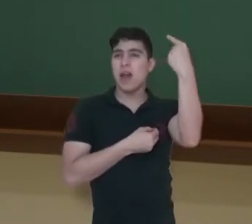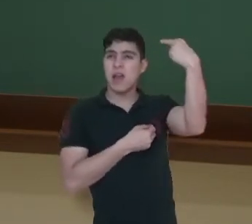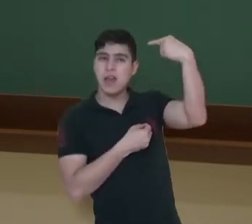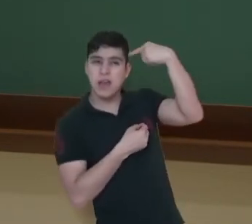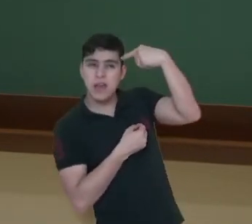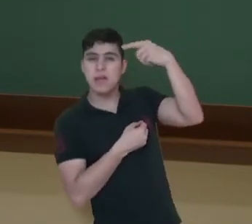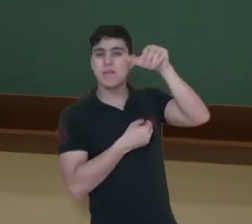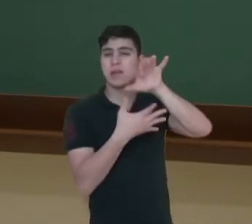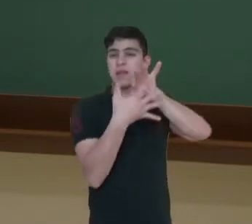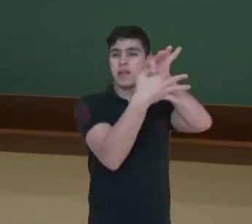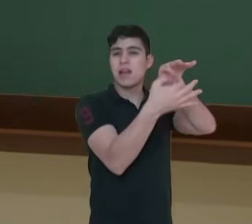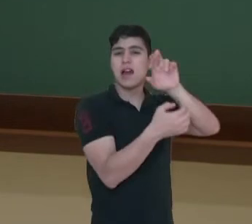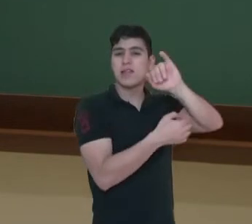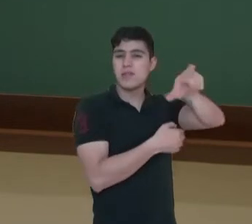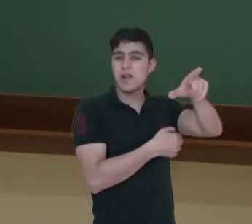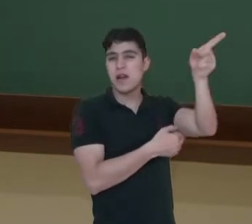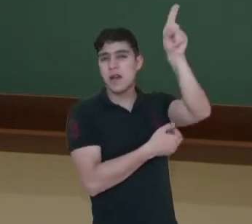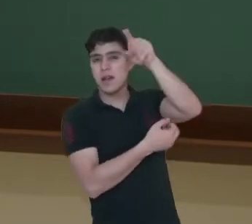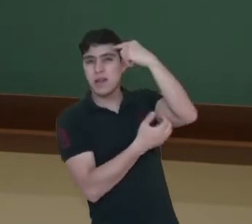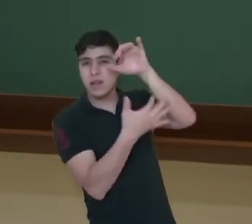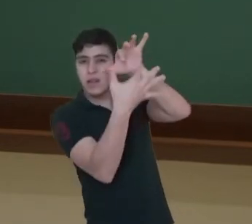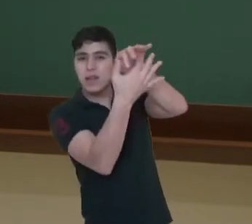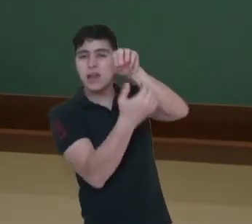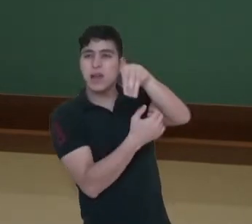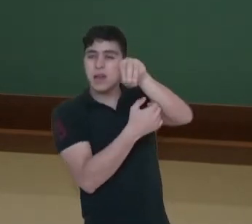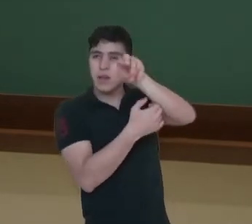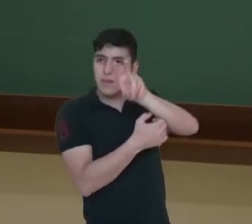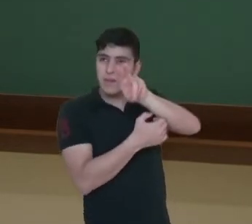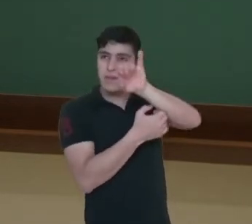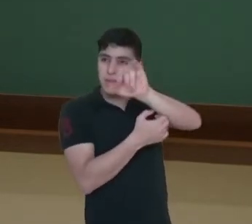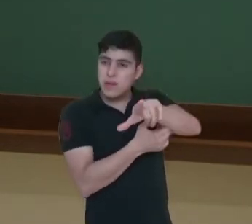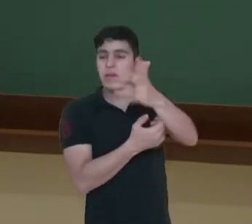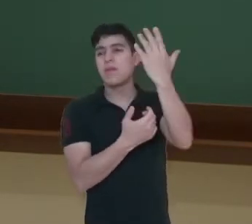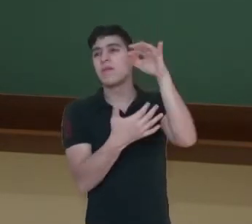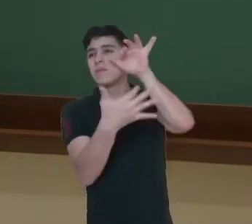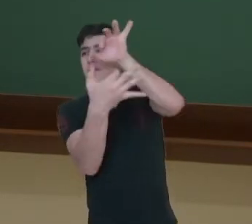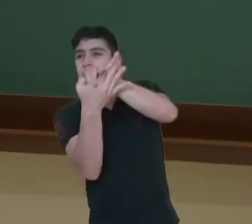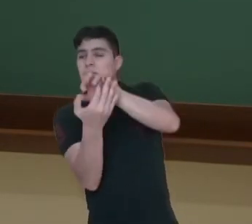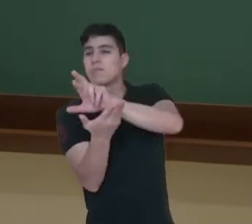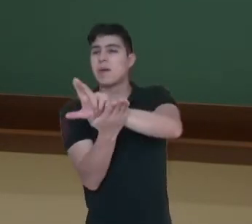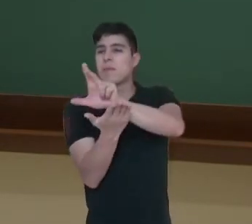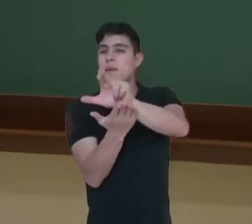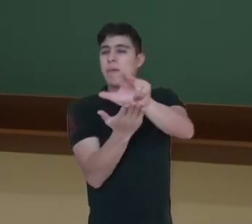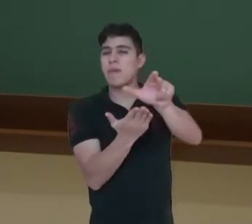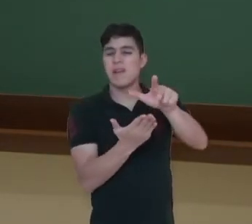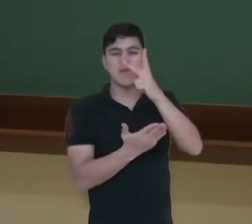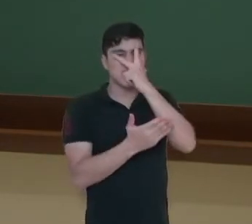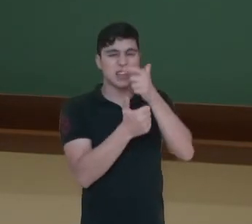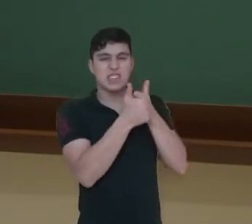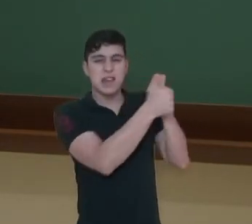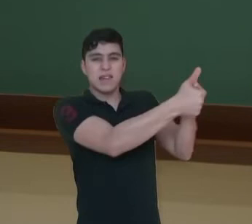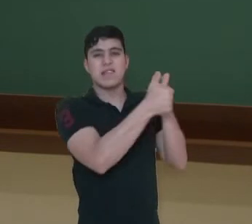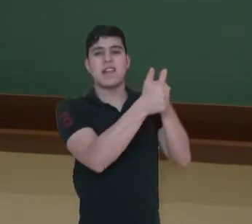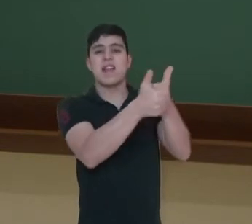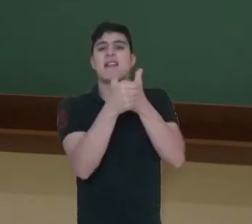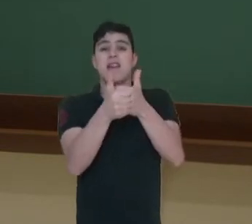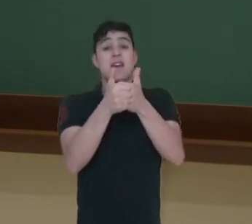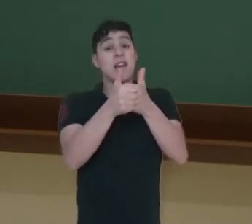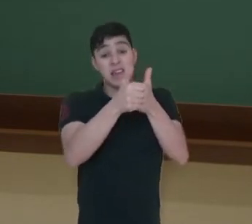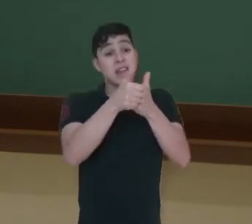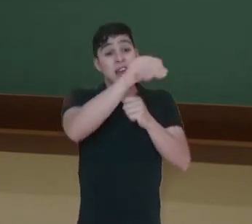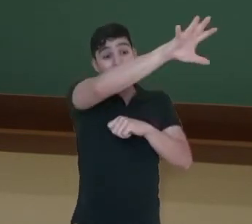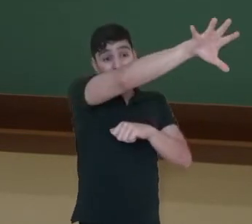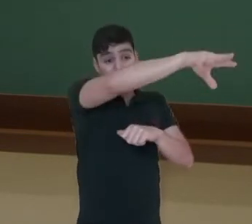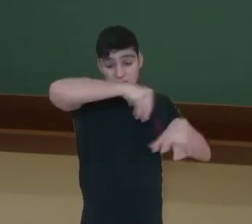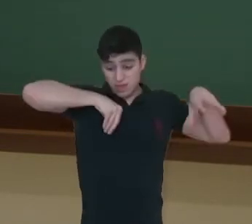linha Racionais, tem uma pessoa que já tem mais uma linha MV Bill, um mais Rap Hood. Então as pessoas já têm aquelas escolas, e eles já estão fazendo essas escolas crescerem